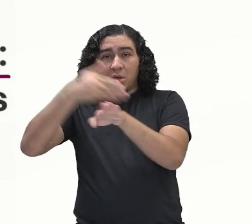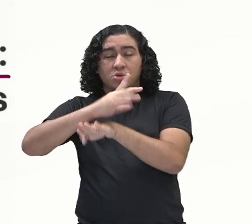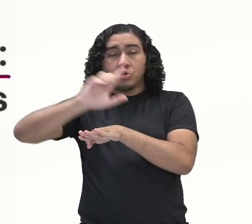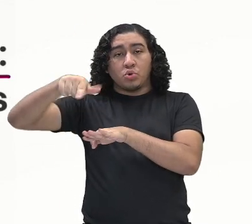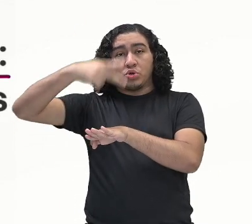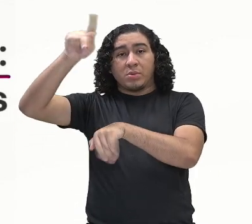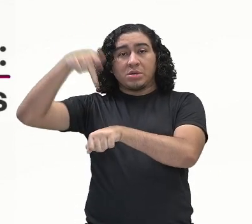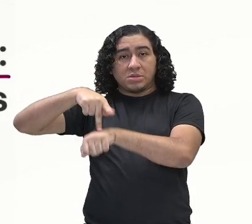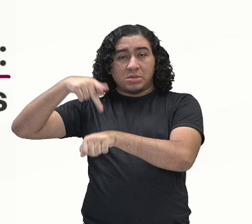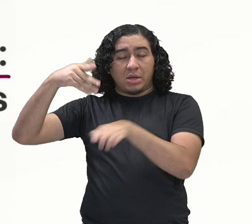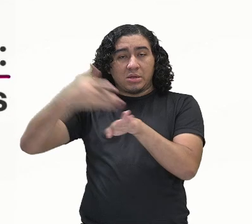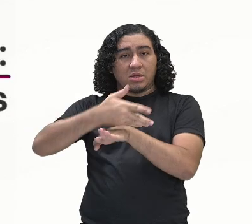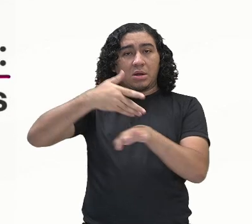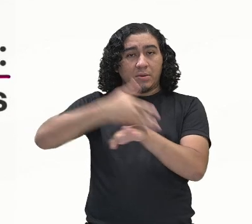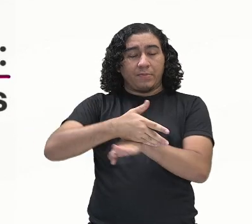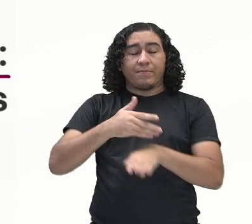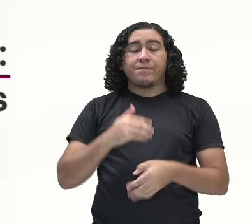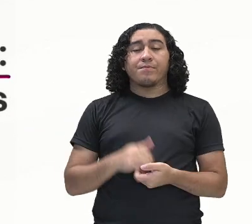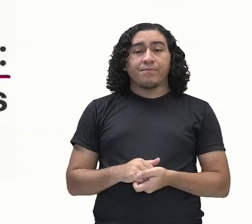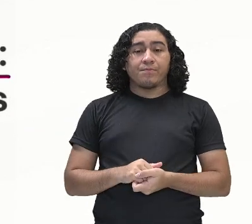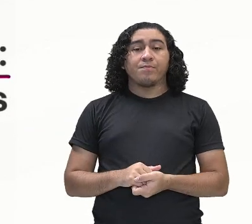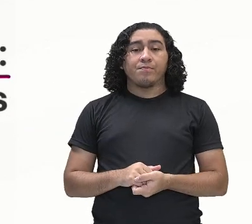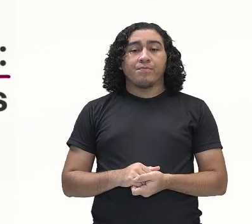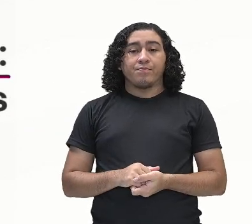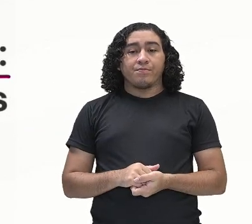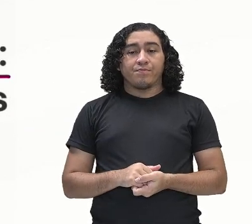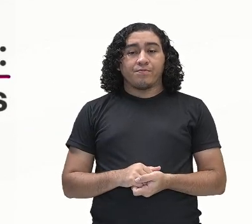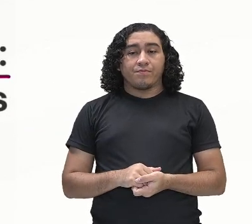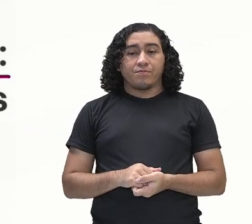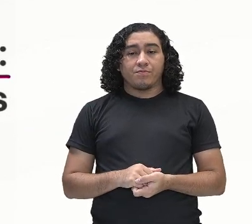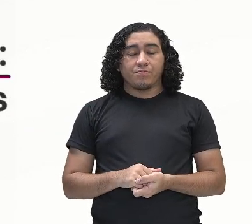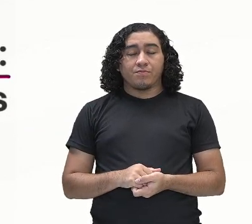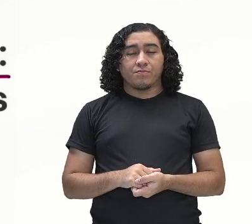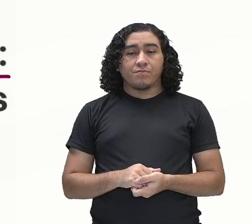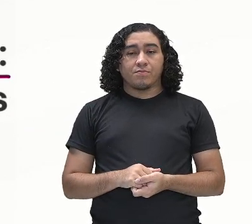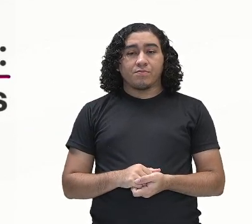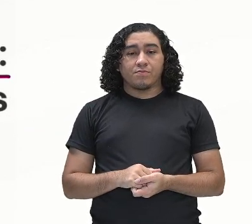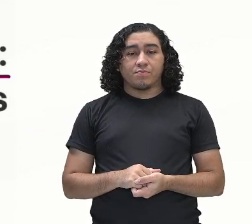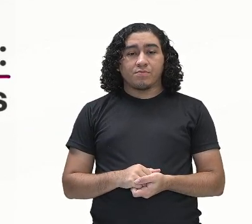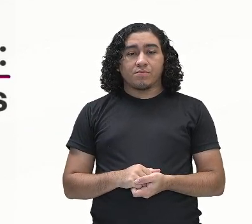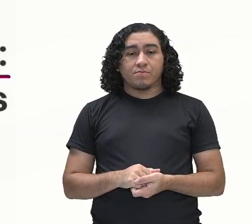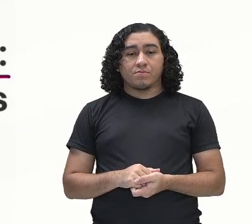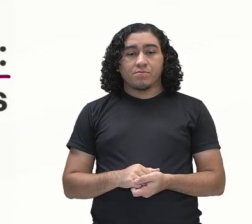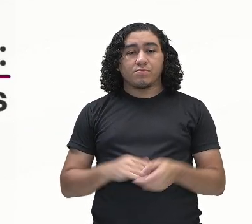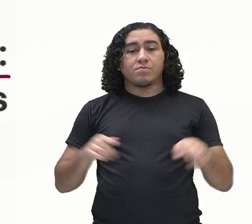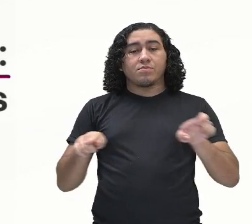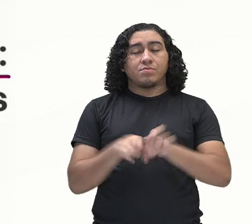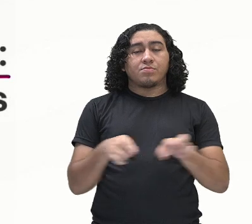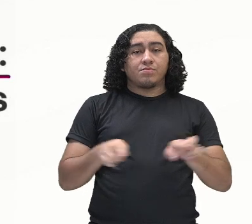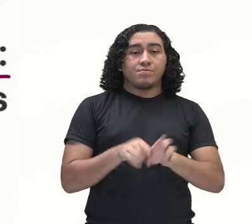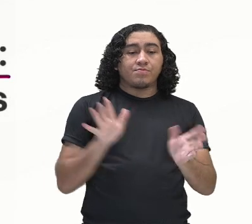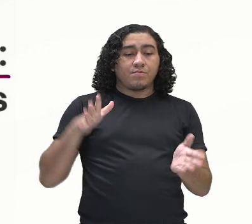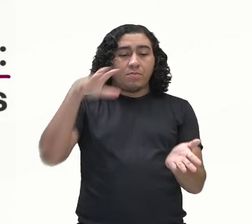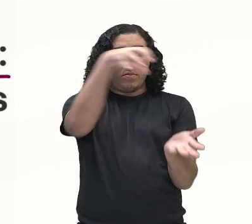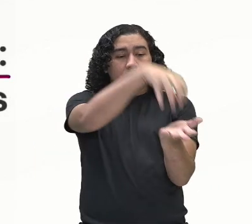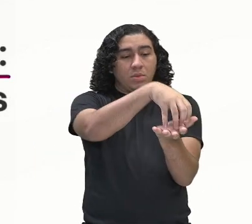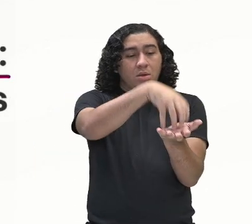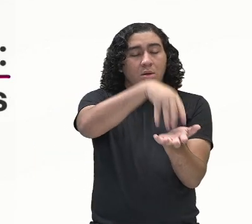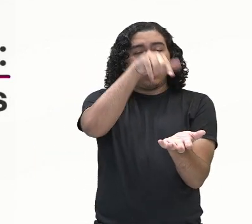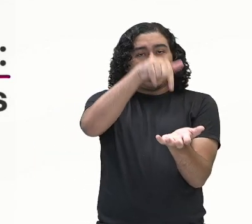estrangeiros, né, vindo aí de outros países para também colonizar, ocupar, e também base para